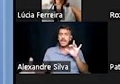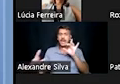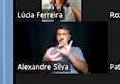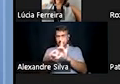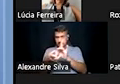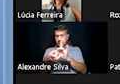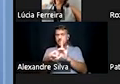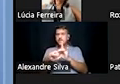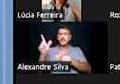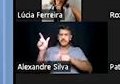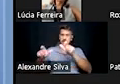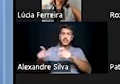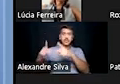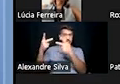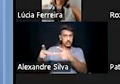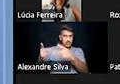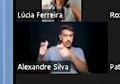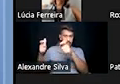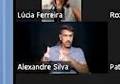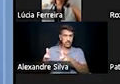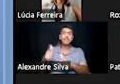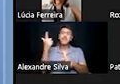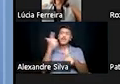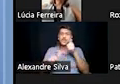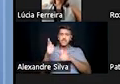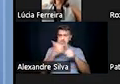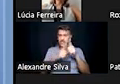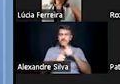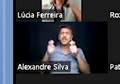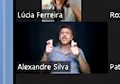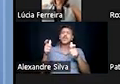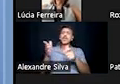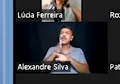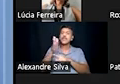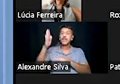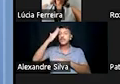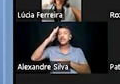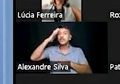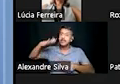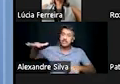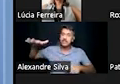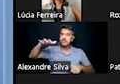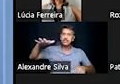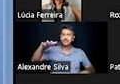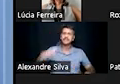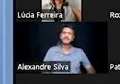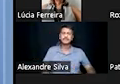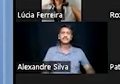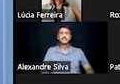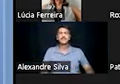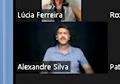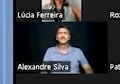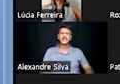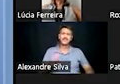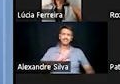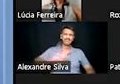com as pessoas do local para poder conseguir chegar aos locais, entender as coisas. E há uma enorme repulsa, né,